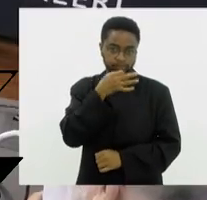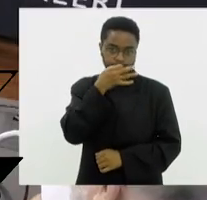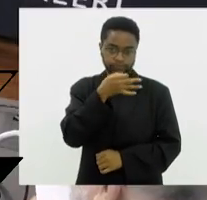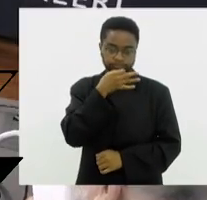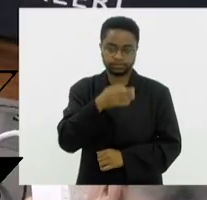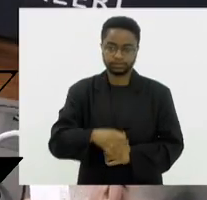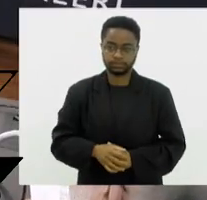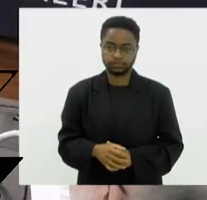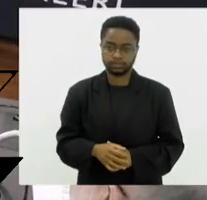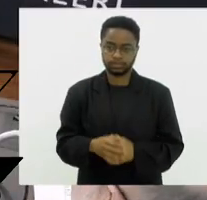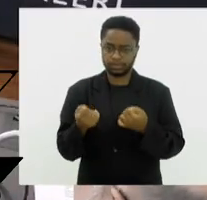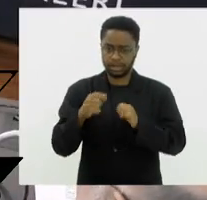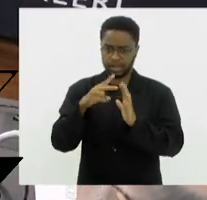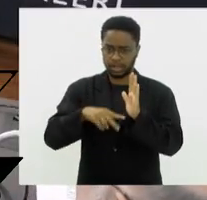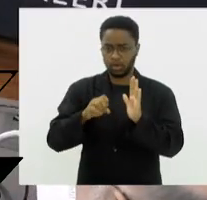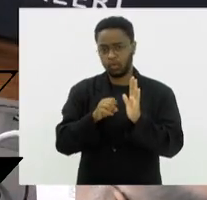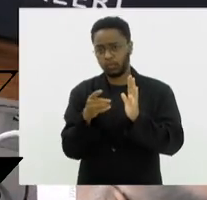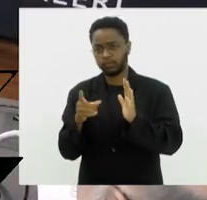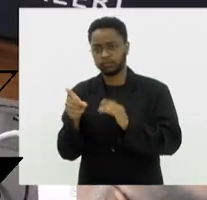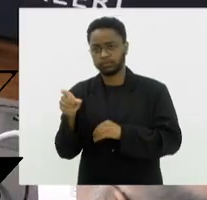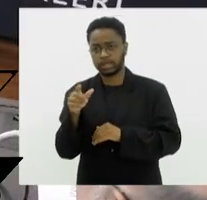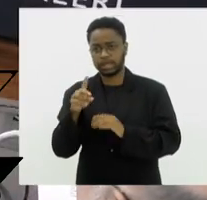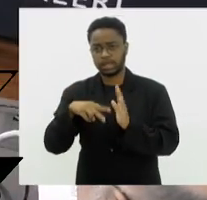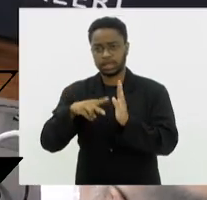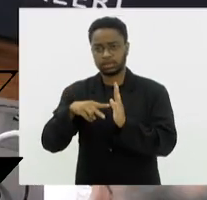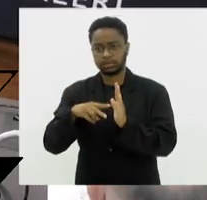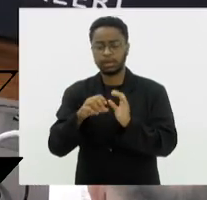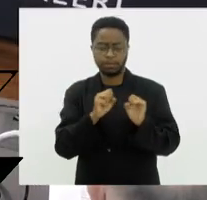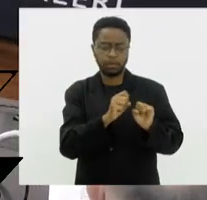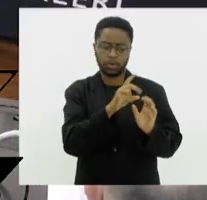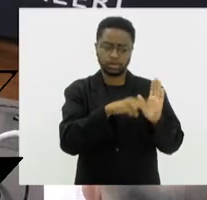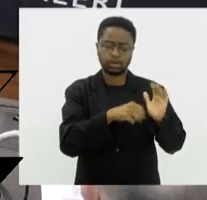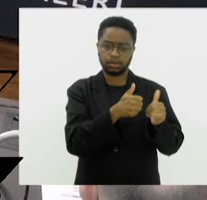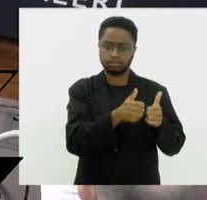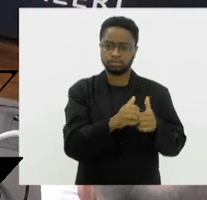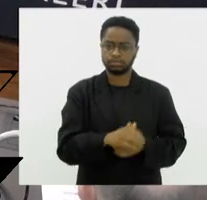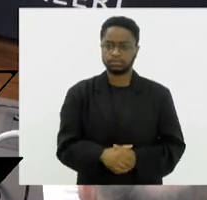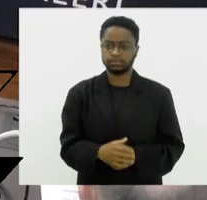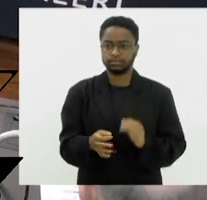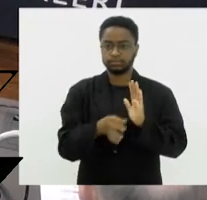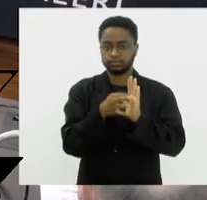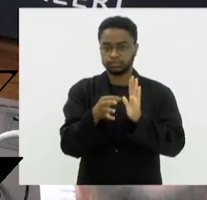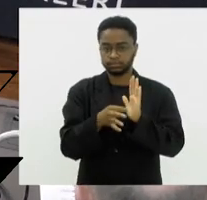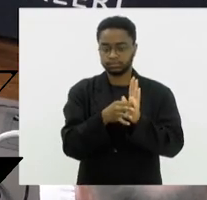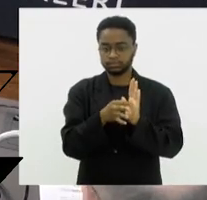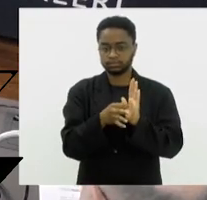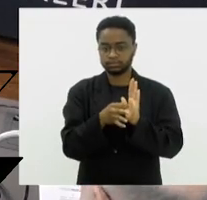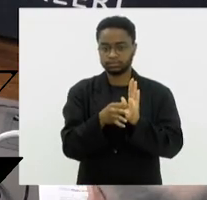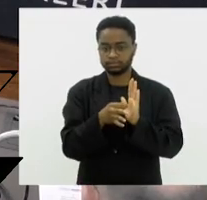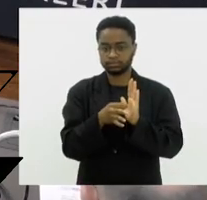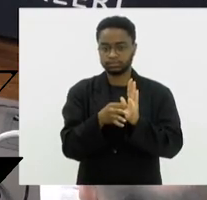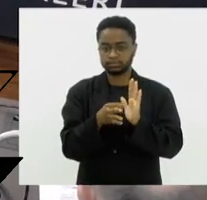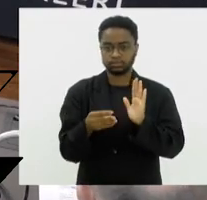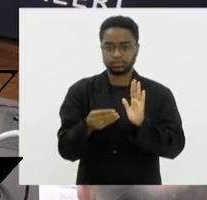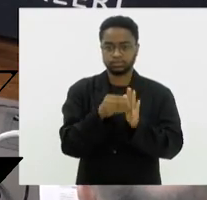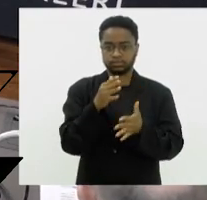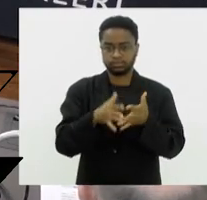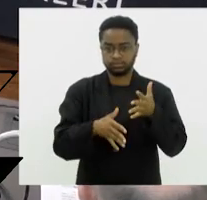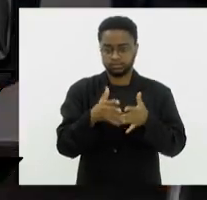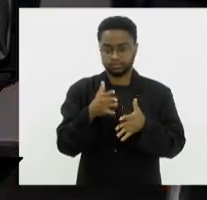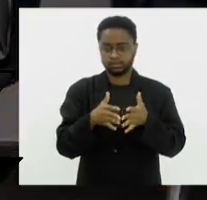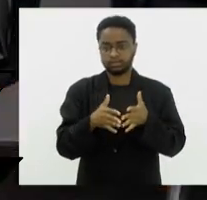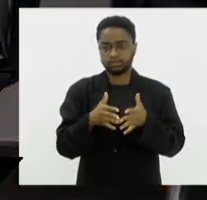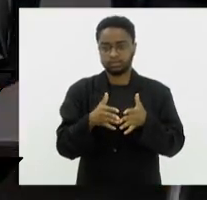Só quer que eu leia ou só vai ler? Não, Vossa Excelência lê. Bom, o parecer foi pela